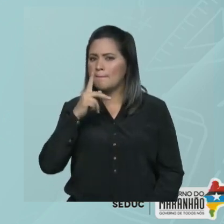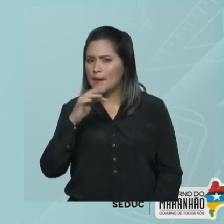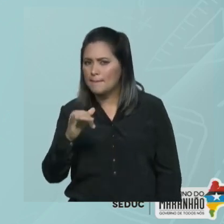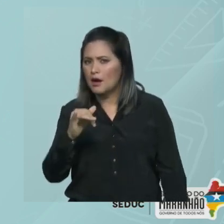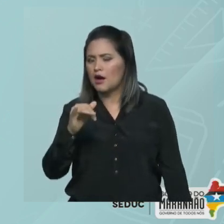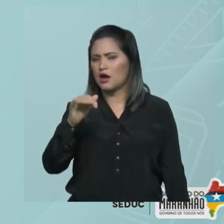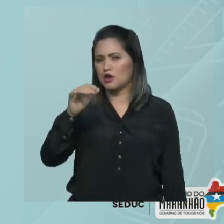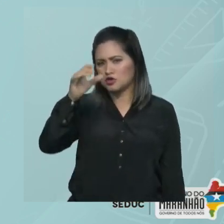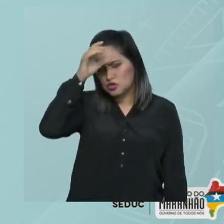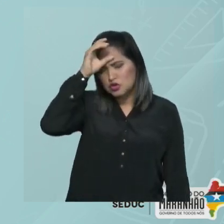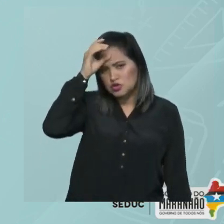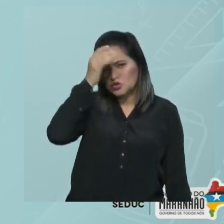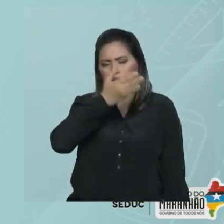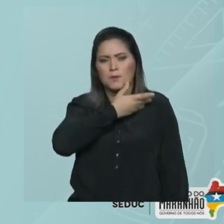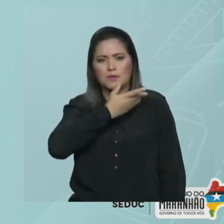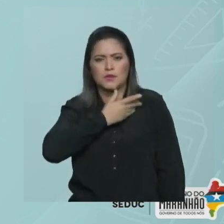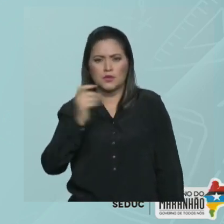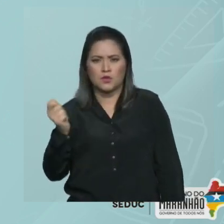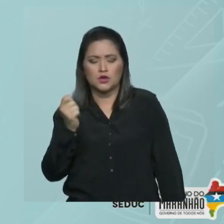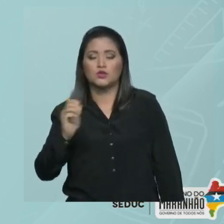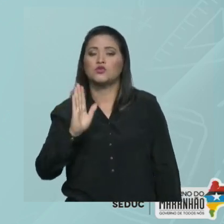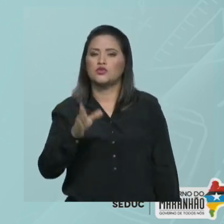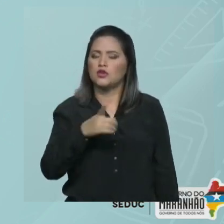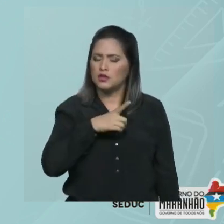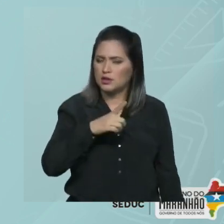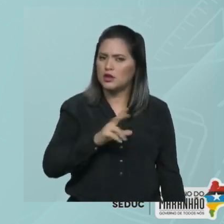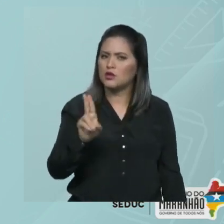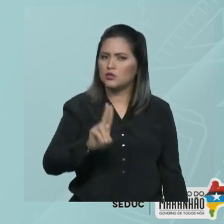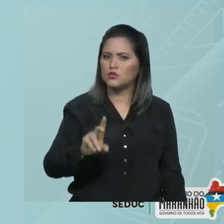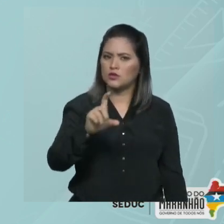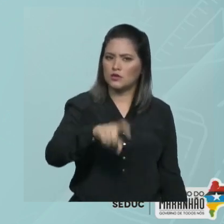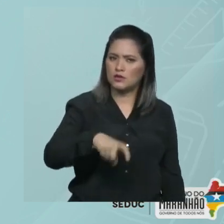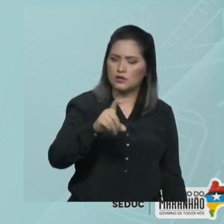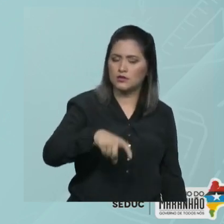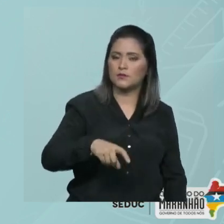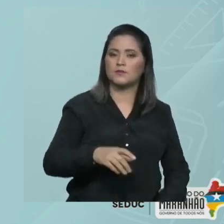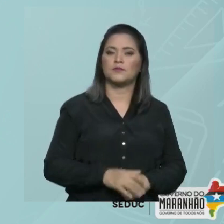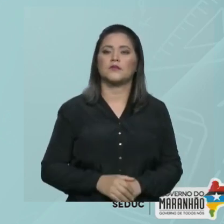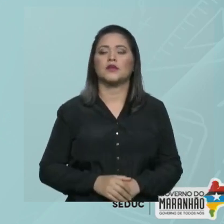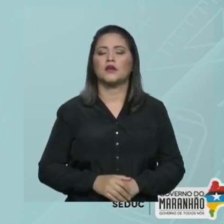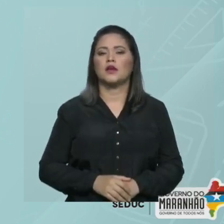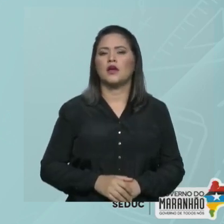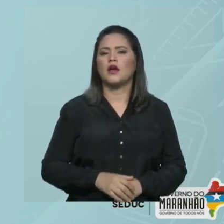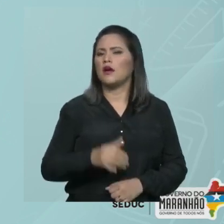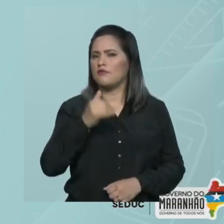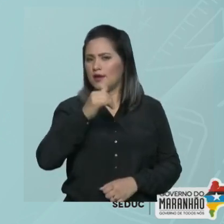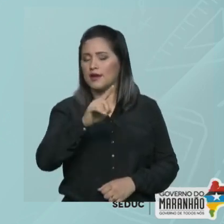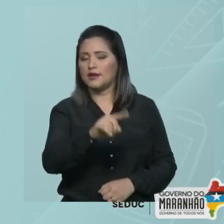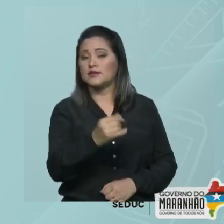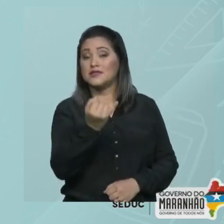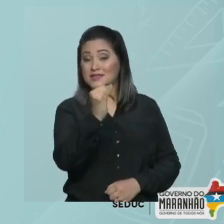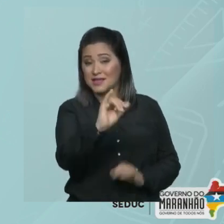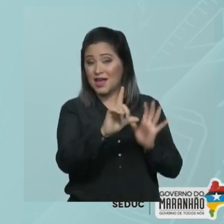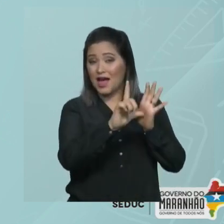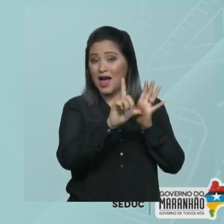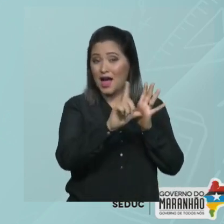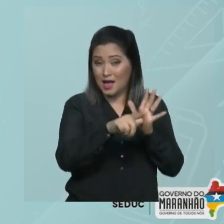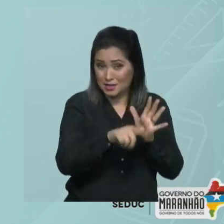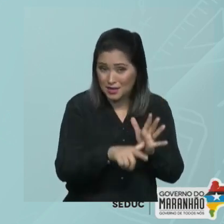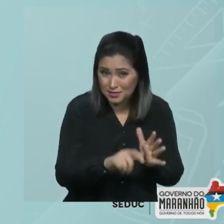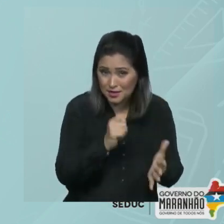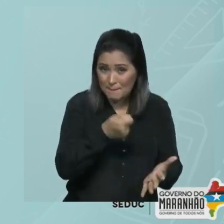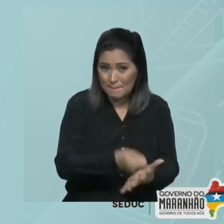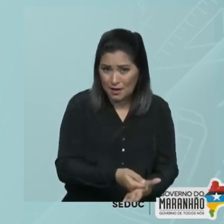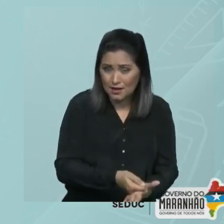né, os amigos adultos já trabalham com o cartão. Fala para eles atrasarem o cartão para ver o que acontece. Com certeza